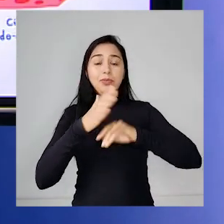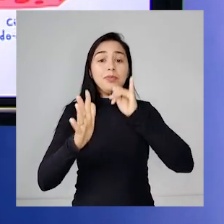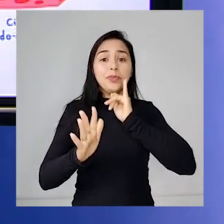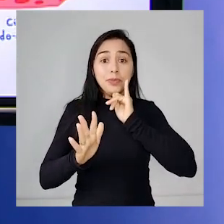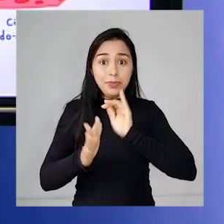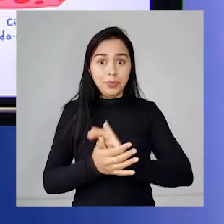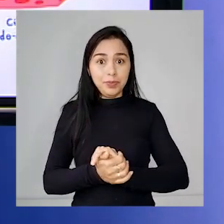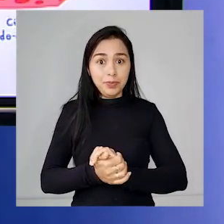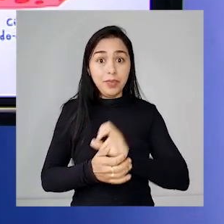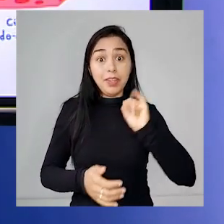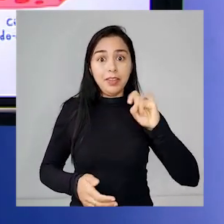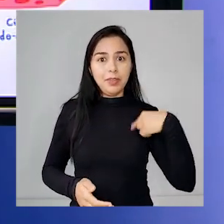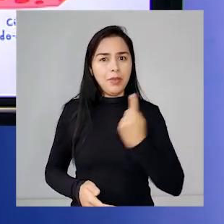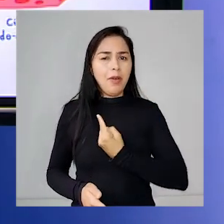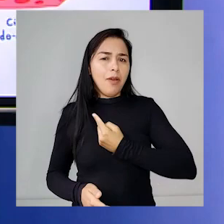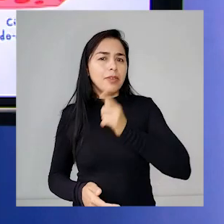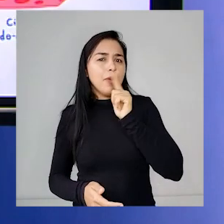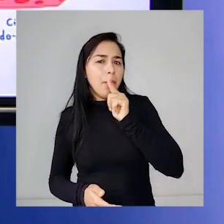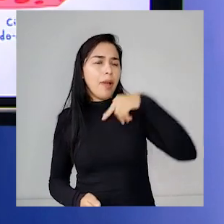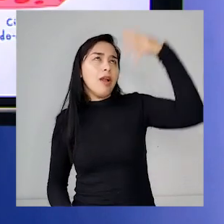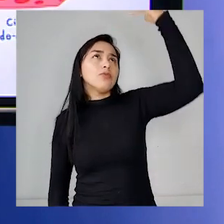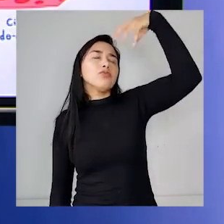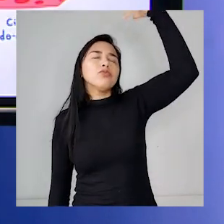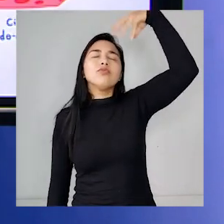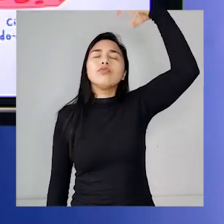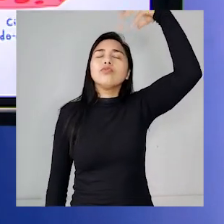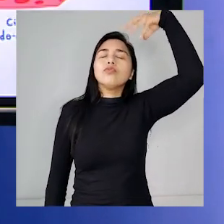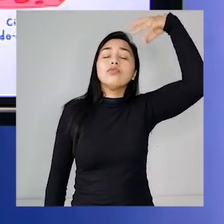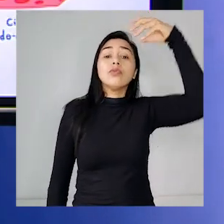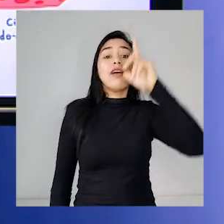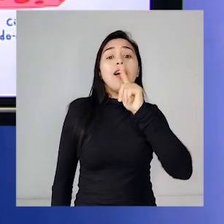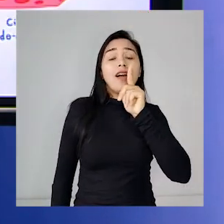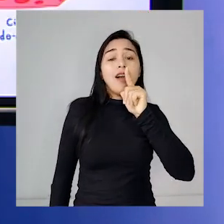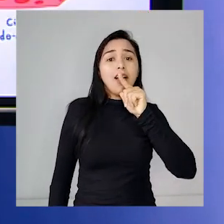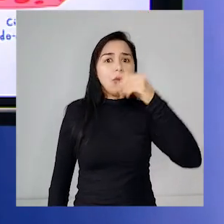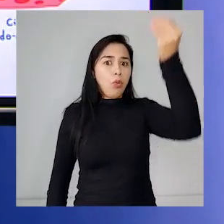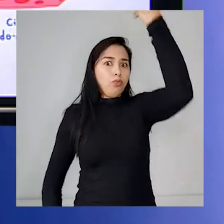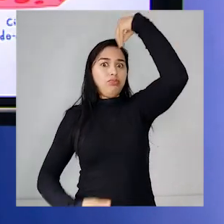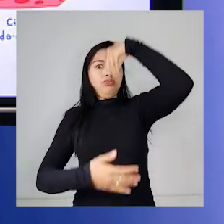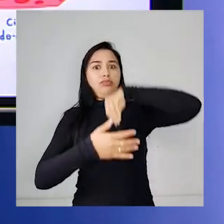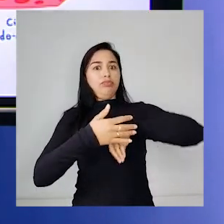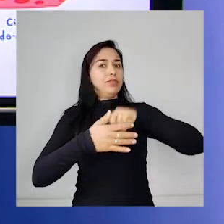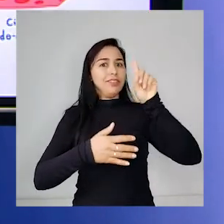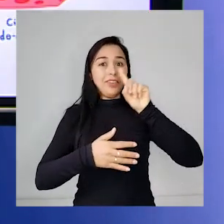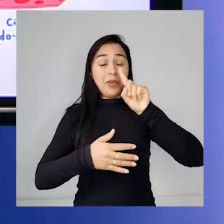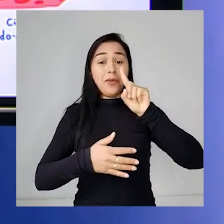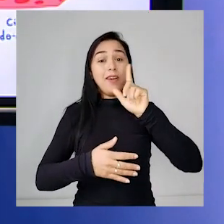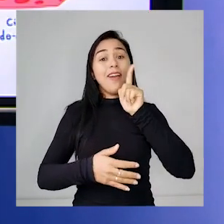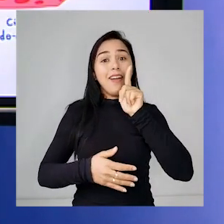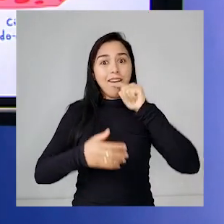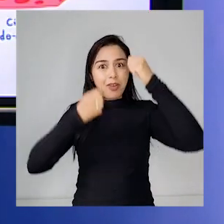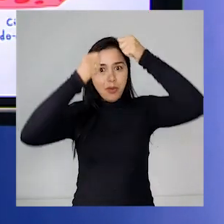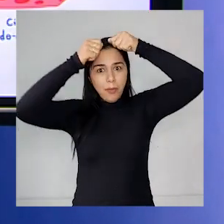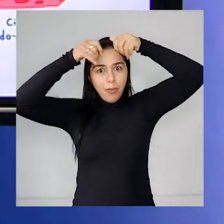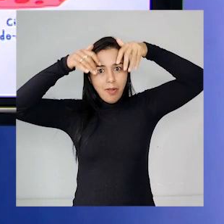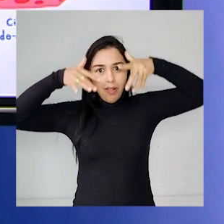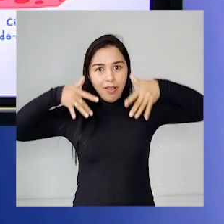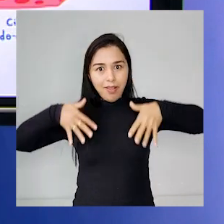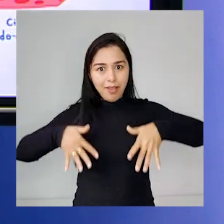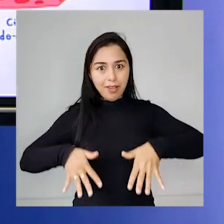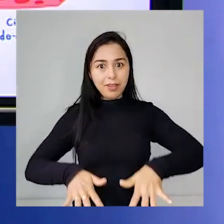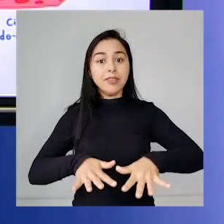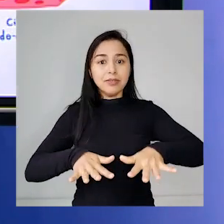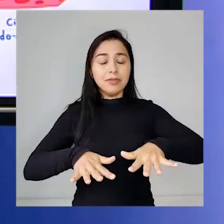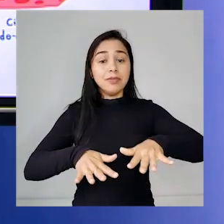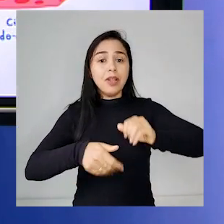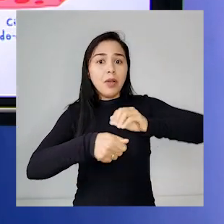não penetra em nossa pele. Ela bate em nossa pele e escorre. Essa característica se